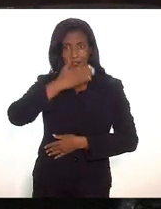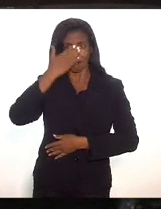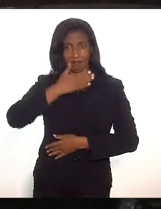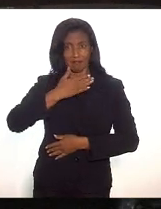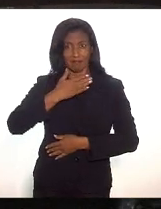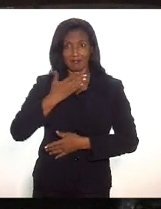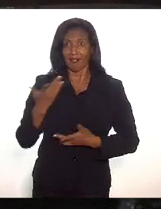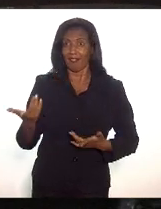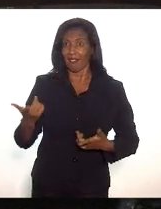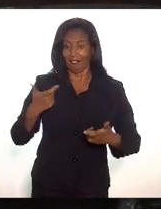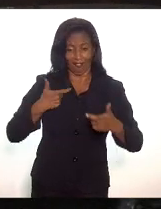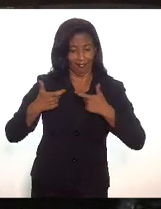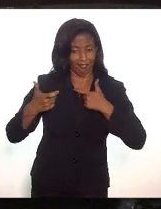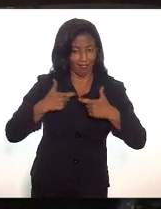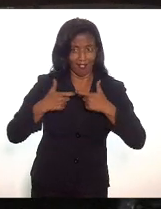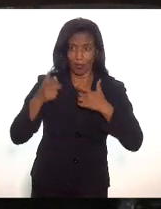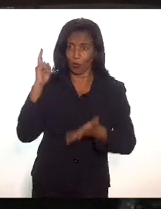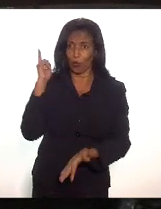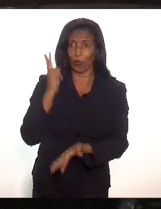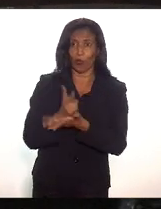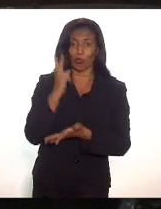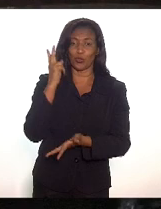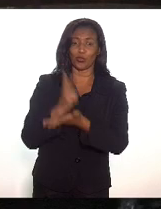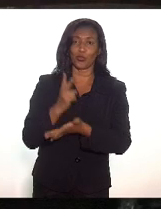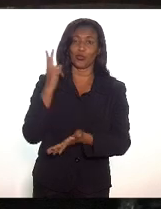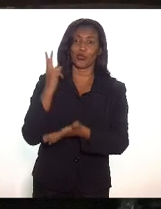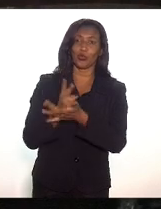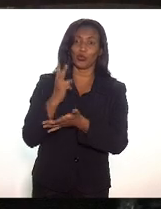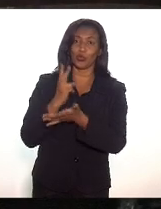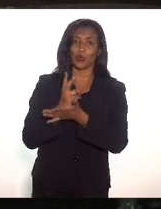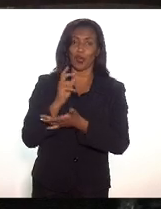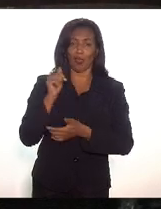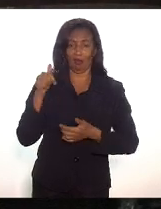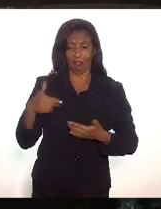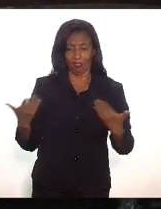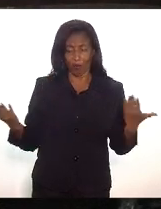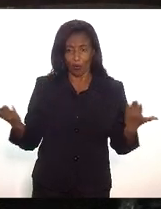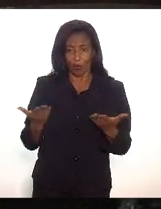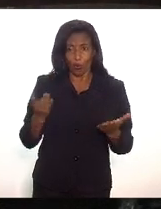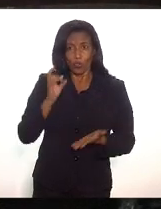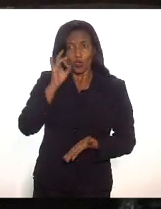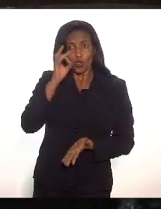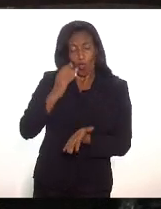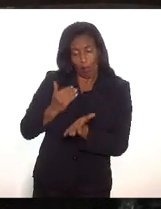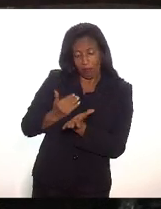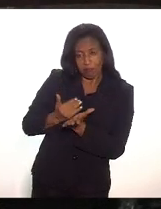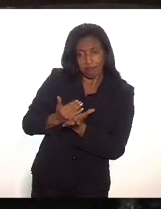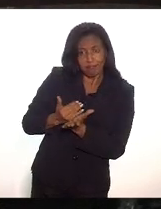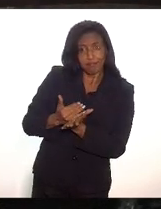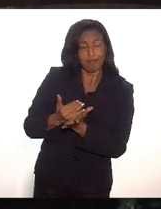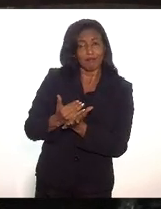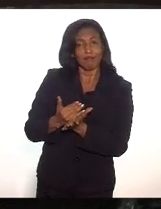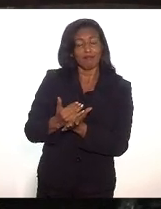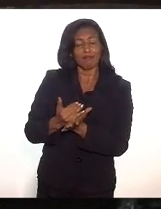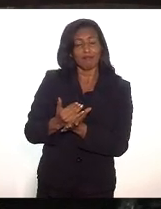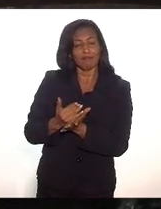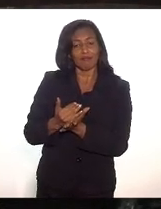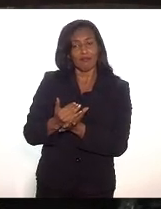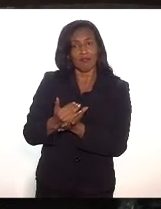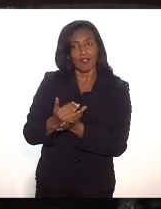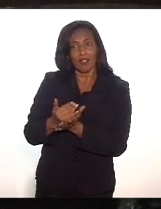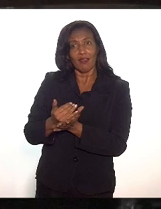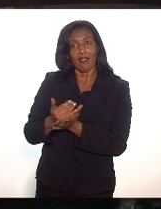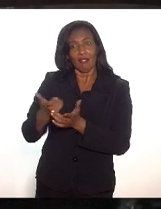luta continua. Esse foi apenas um passo. A